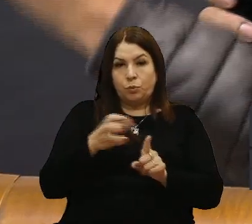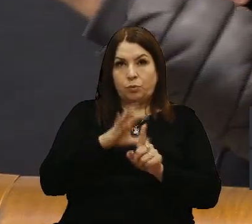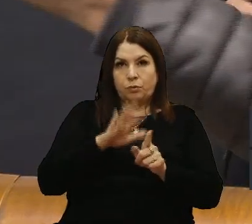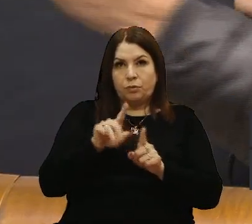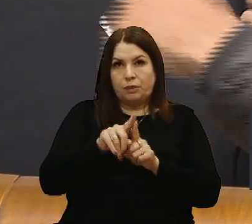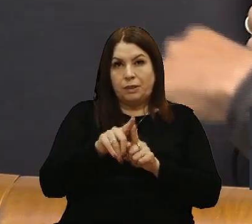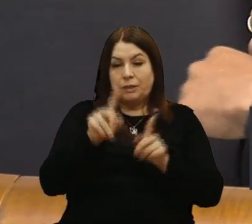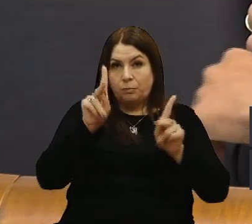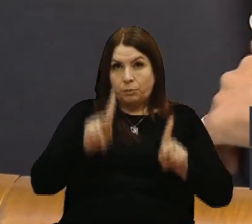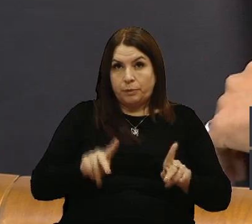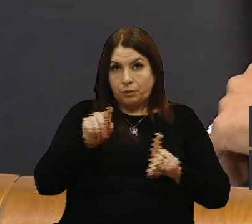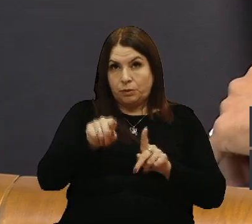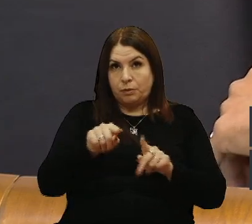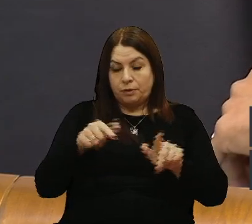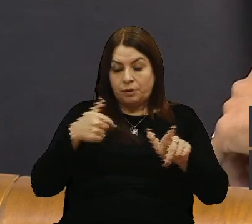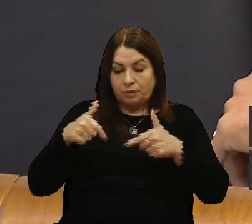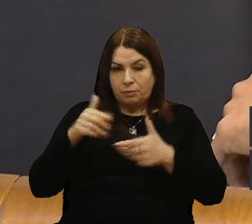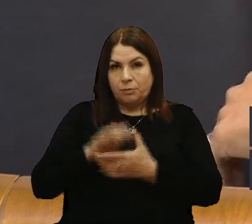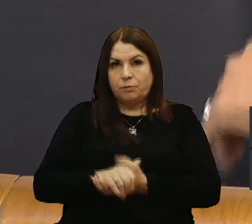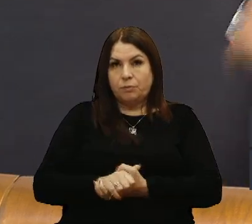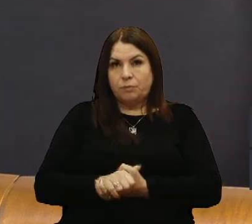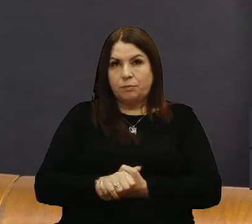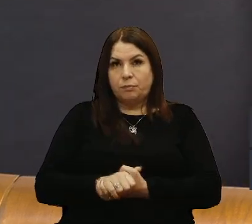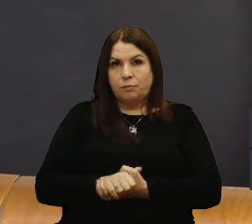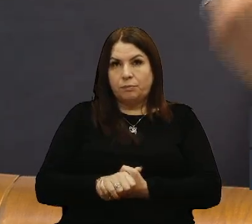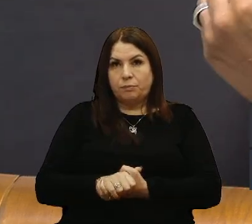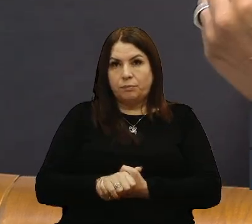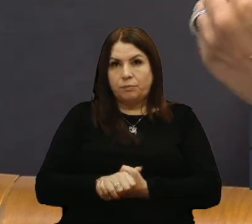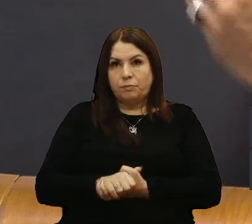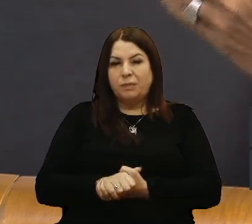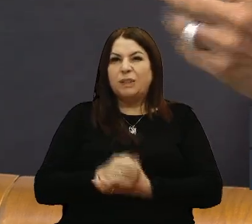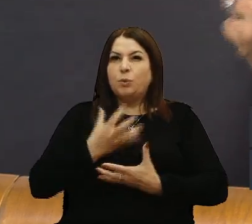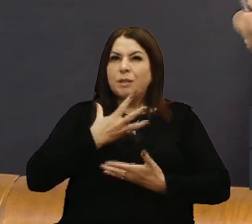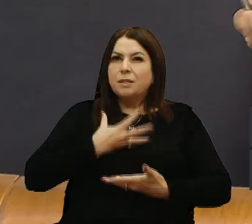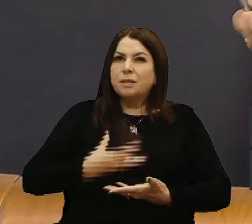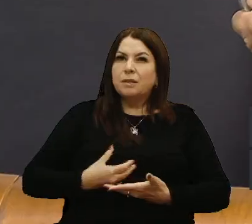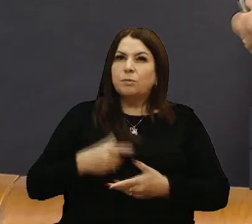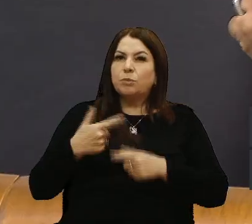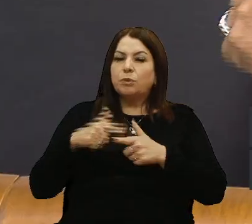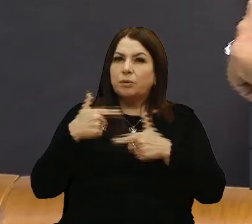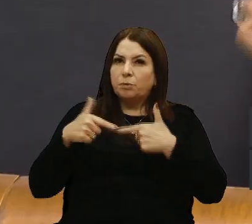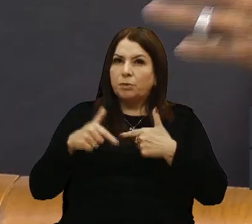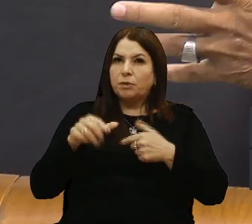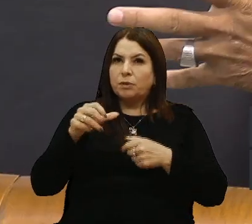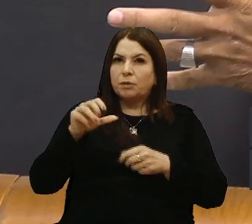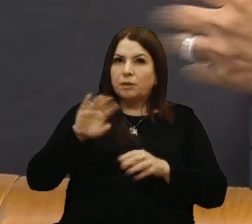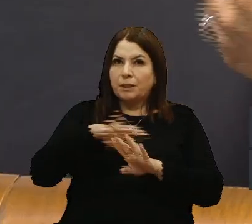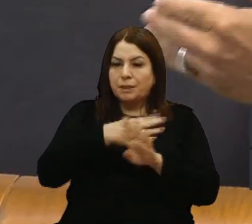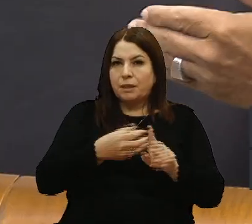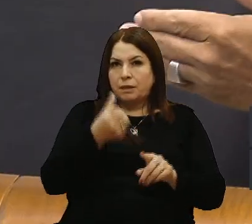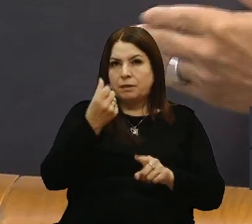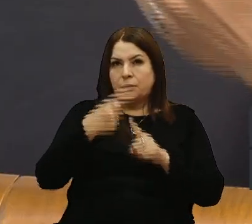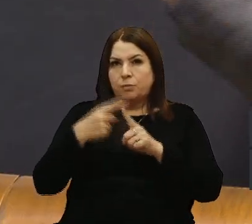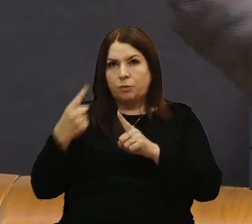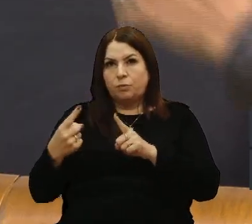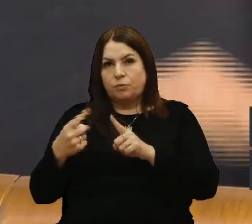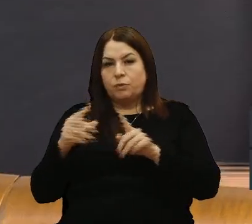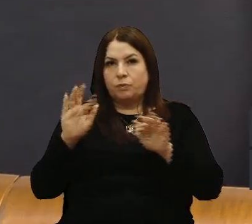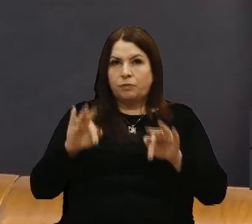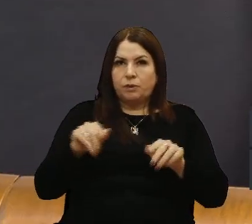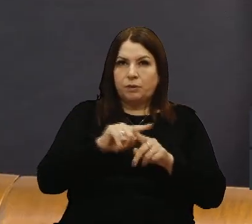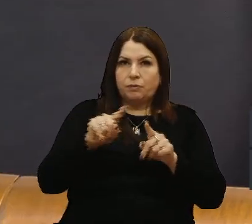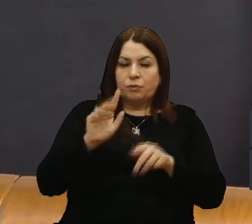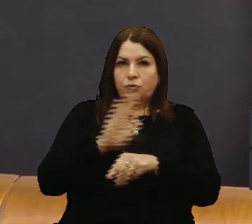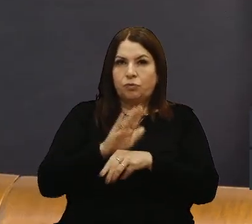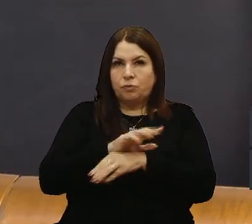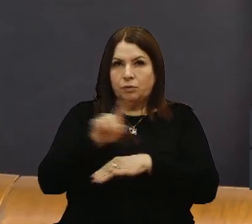e se essas pessoas estão trabalhando lá, estão exaustos, é porque eles trabalham na escala 6x1. Então, a gente acabando com a escala 6x1 já vai